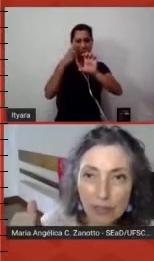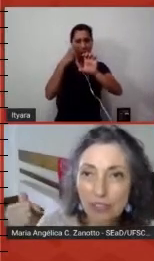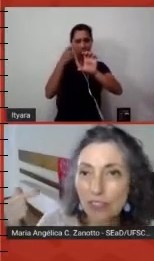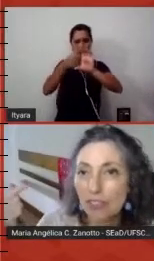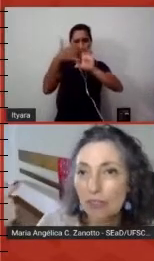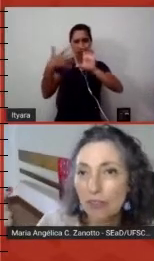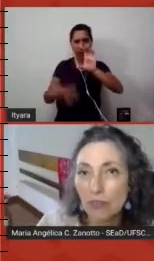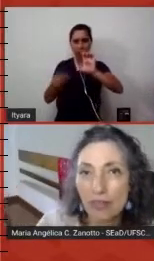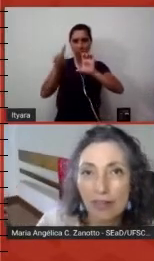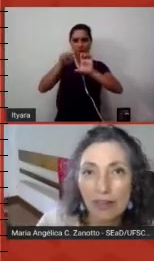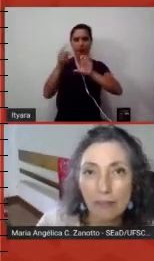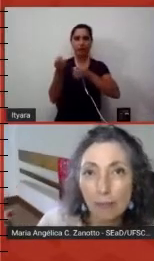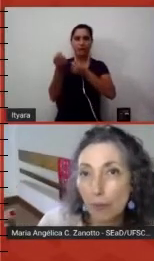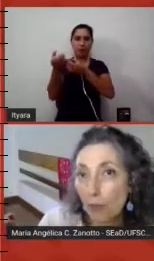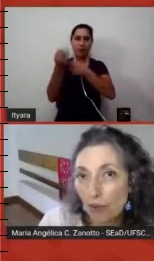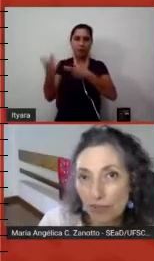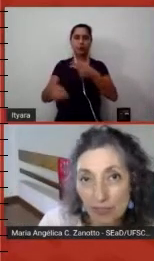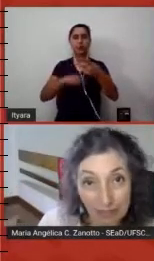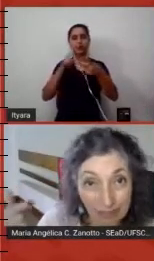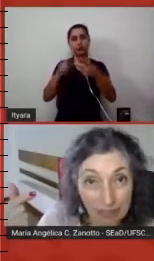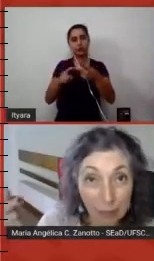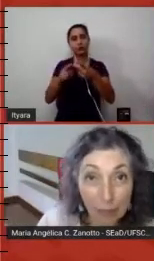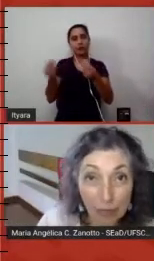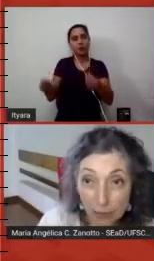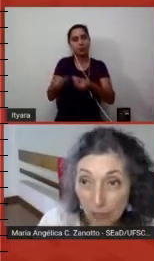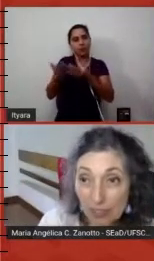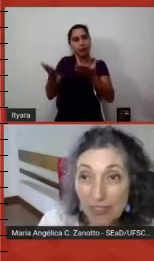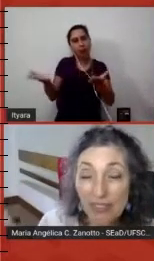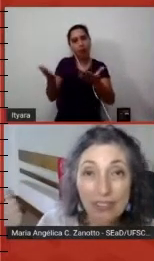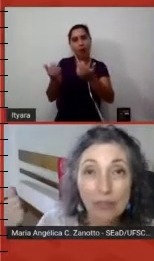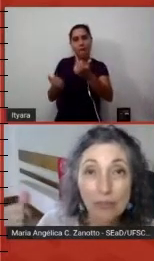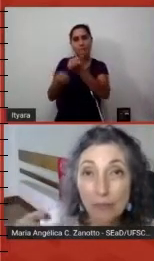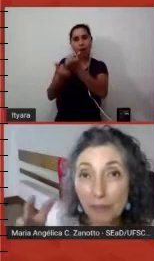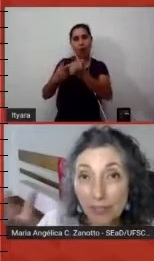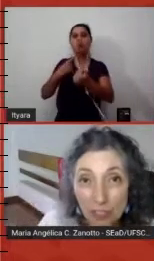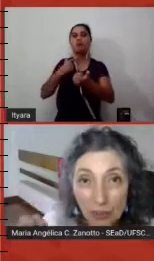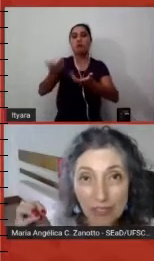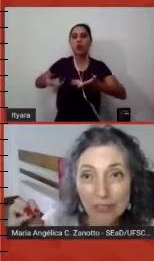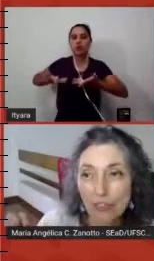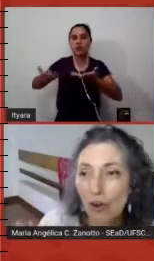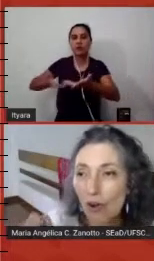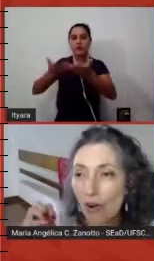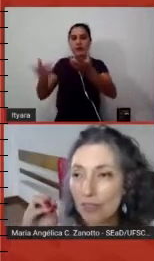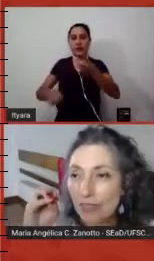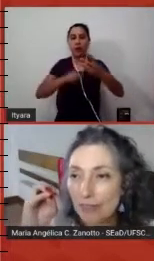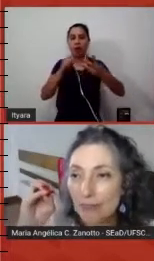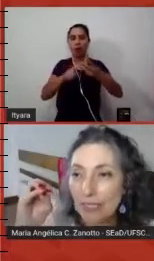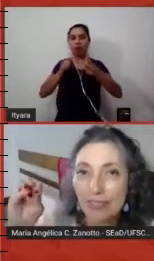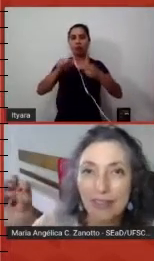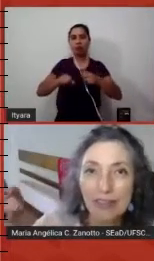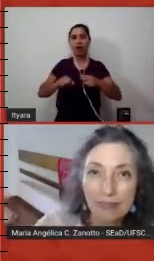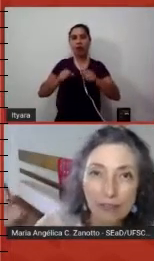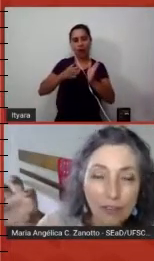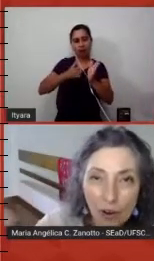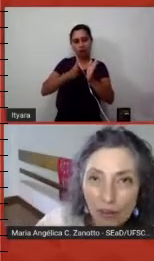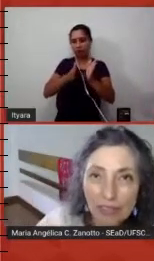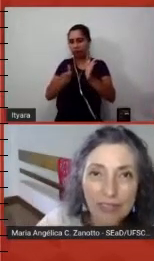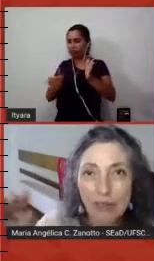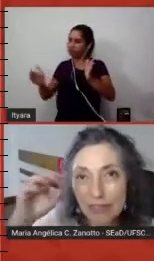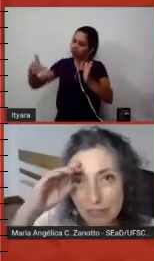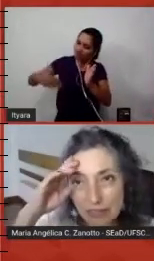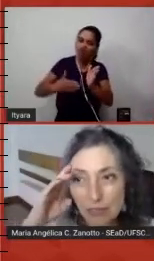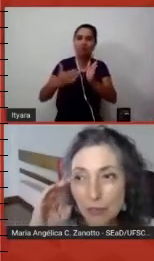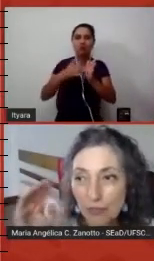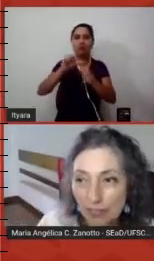caráter informativo, promove apoio e motivação, permite a correção de rota, foco